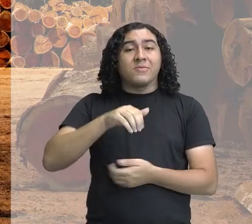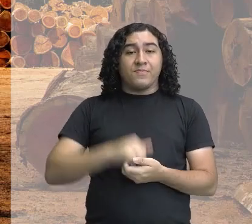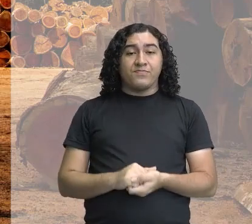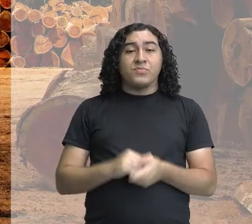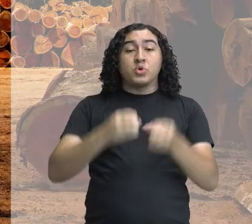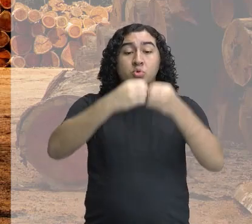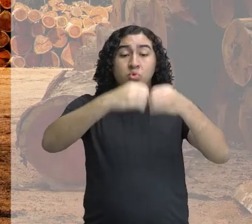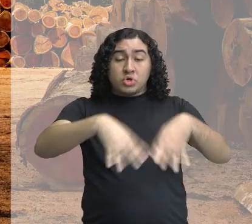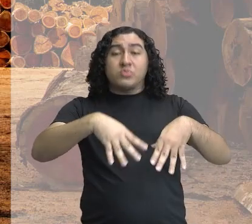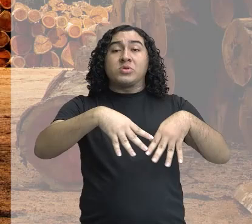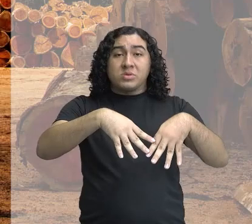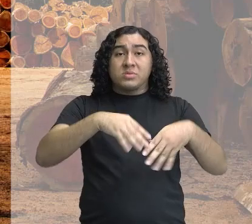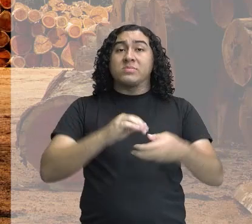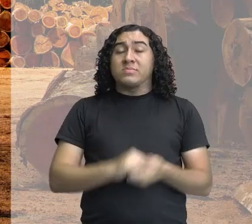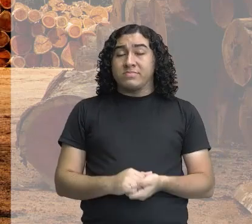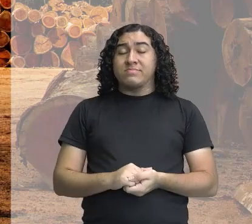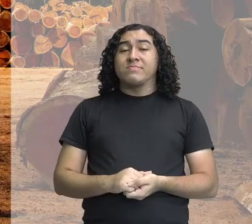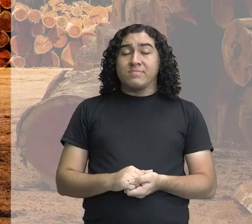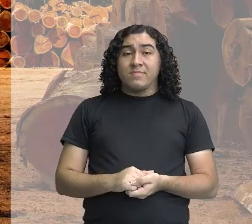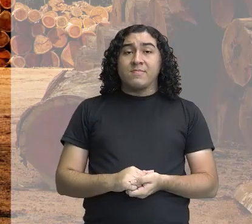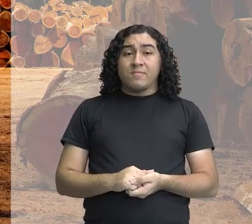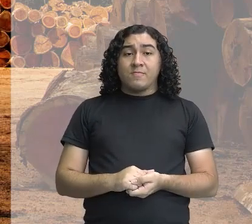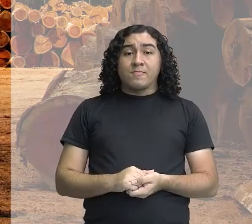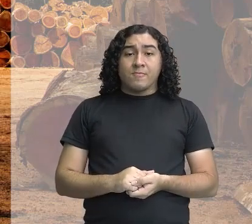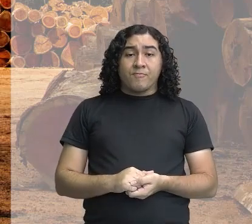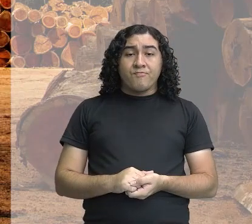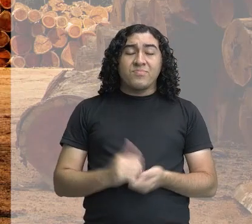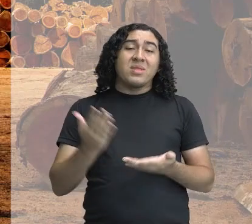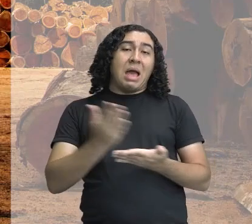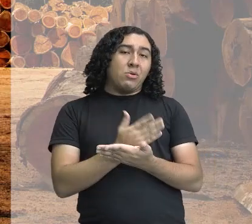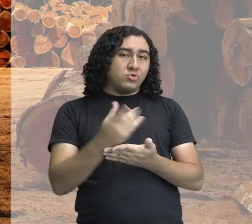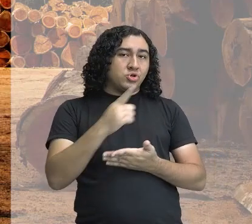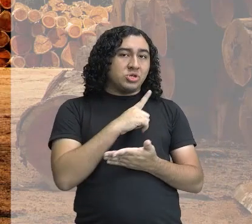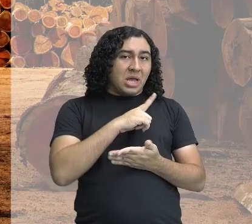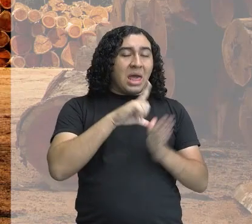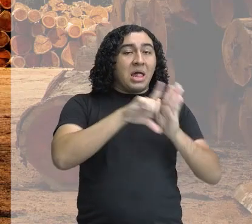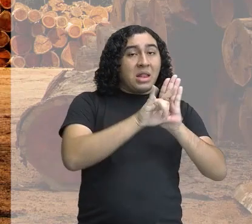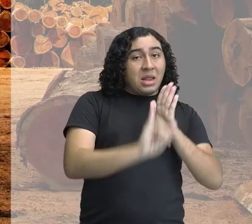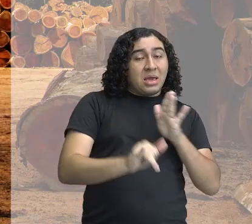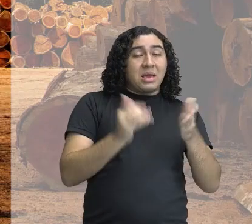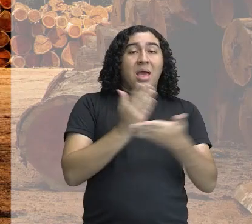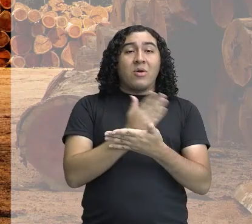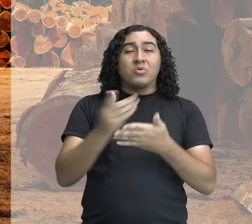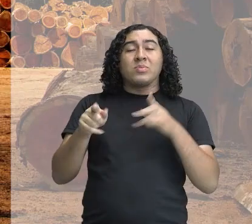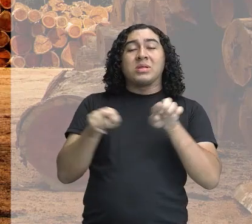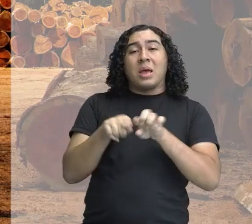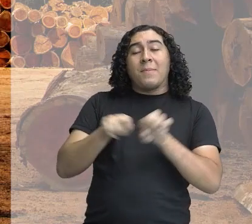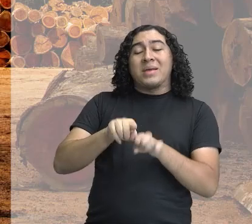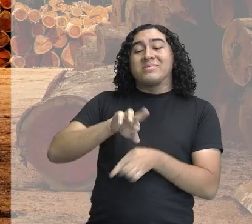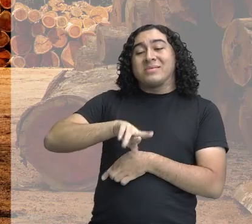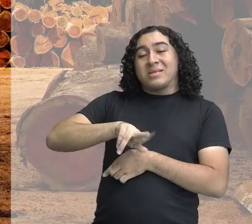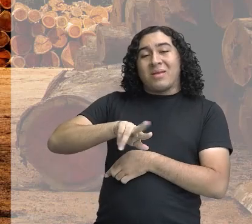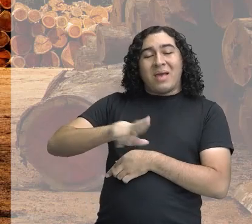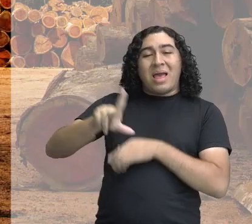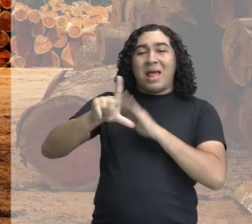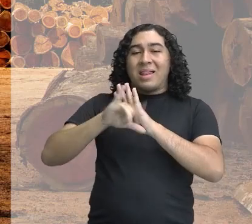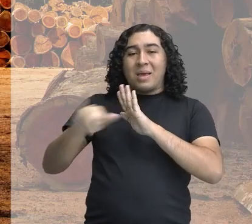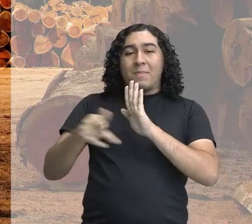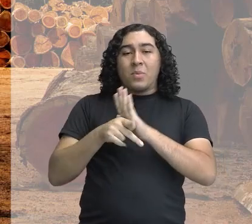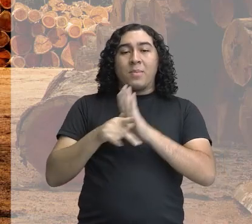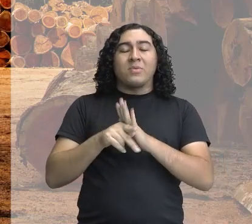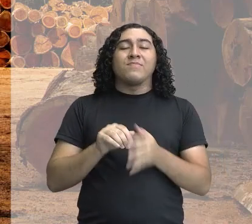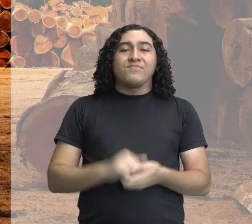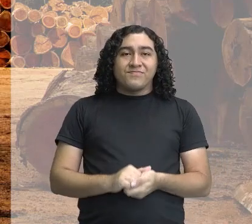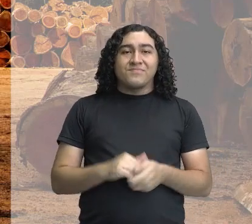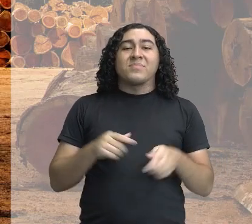destruindo dessa maneira, muitas vezes de forma legal, algumas vezes de forma ilegal que é o grande problema, não é Bastante isso, de professor?